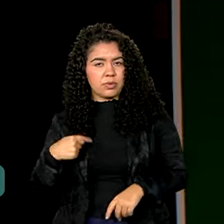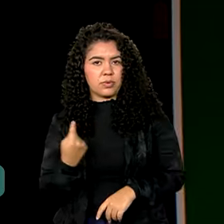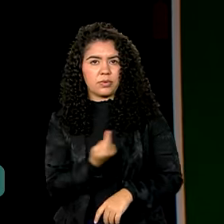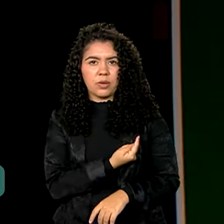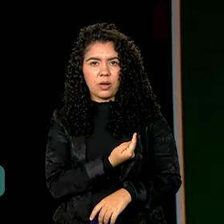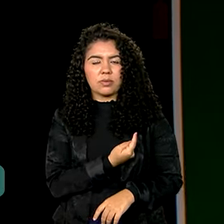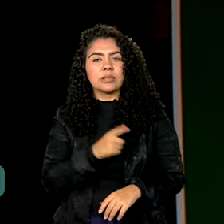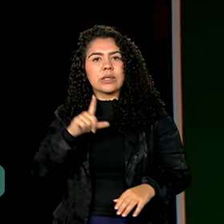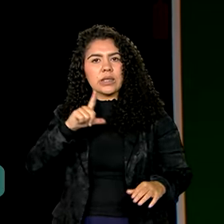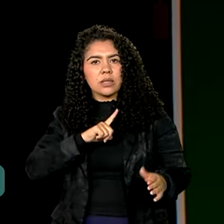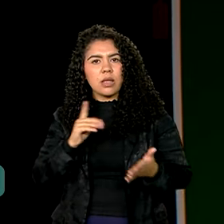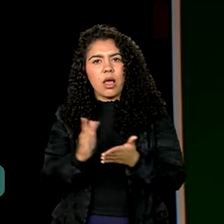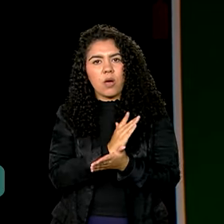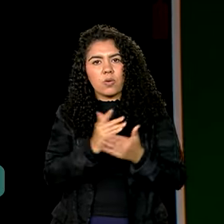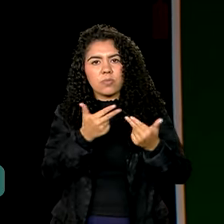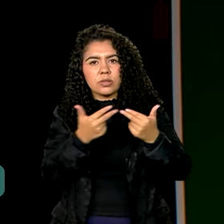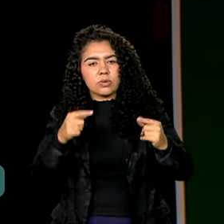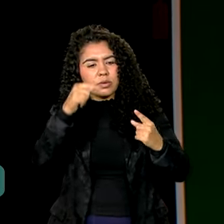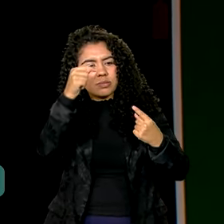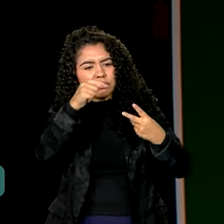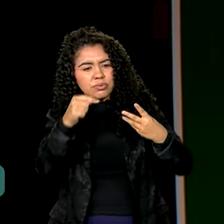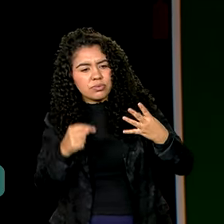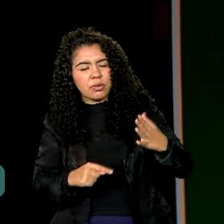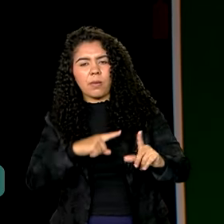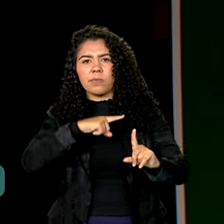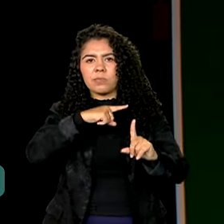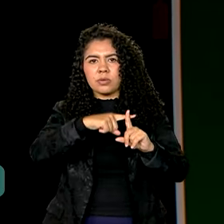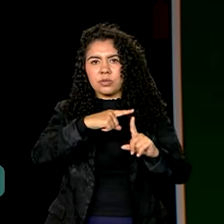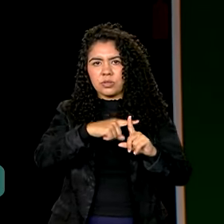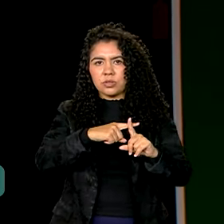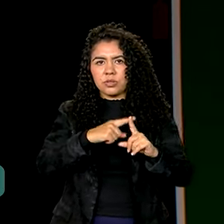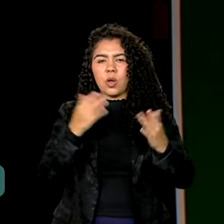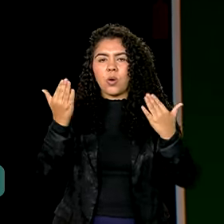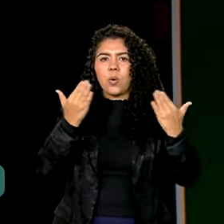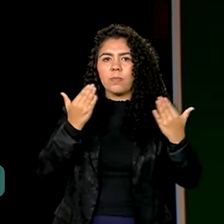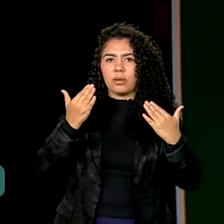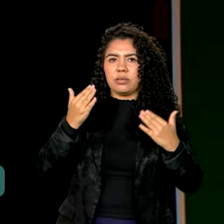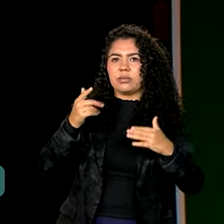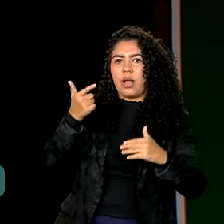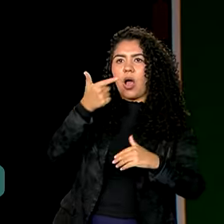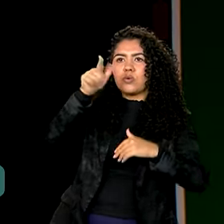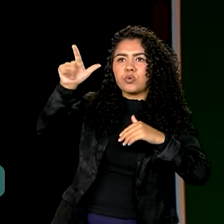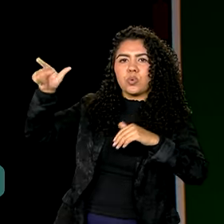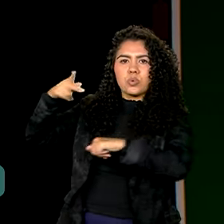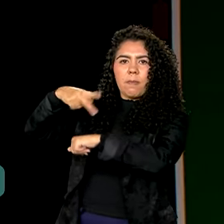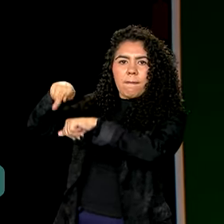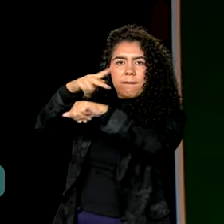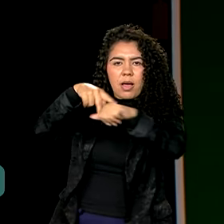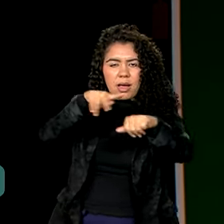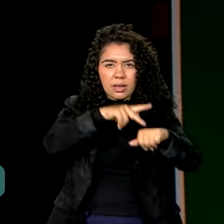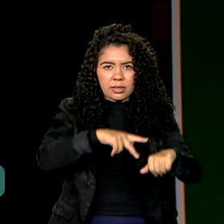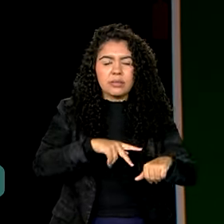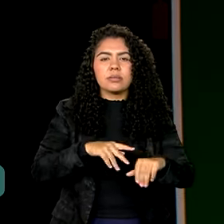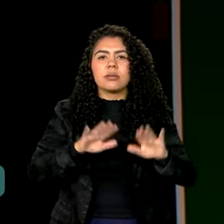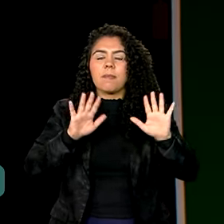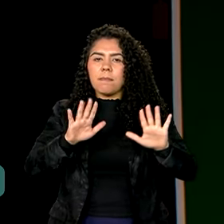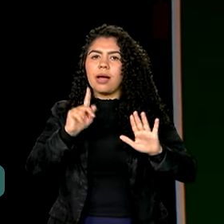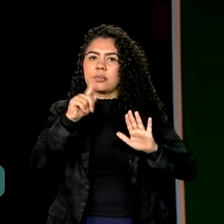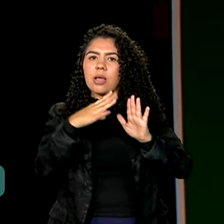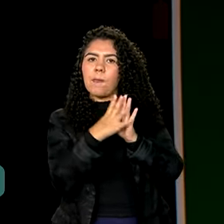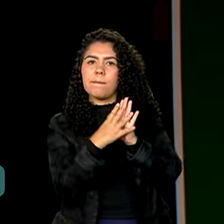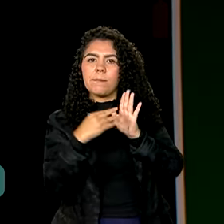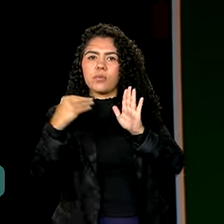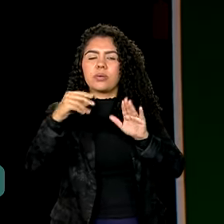nossas vantagens comparativas em relação aos nossos parceiros, não apenas para o nosso desenvolvimento, mas como exemplo